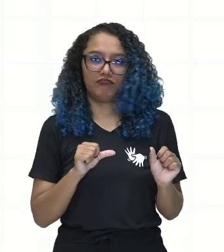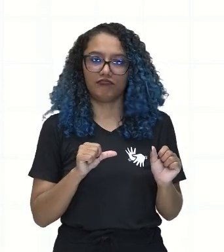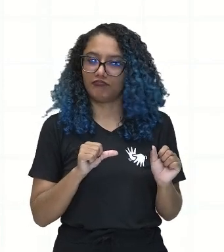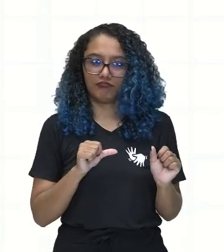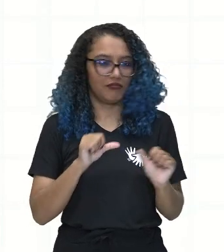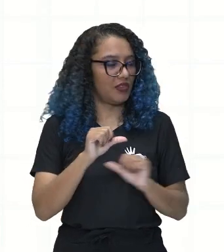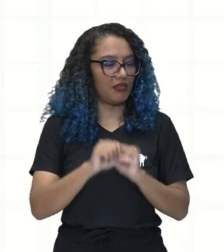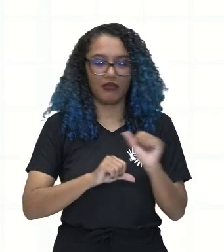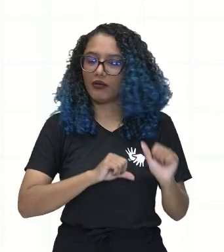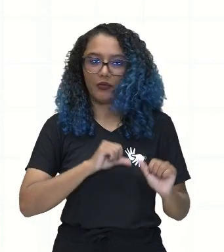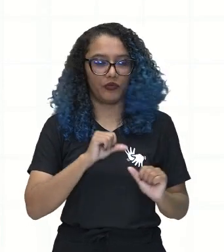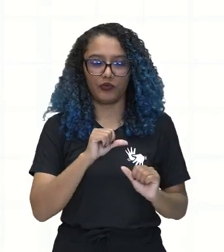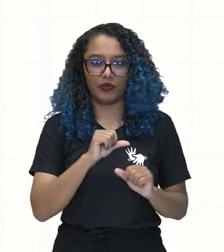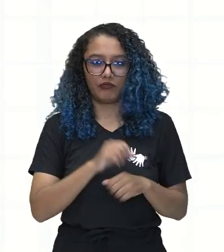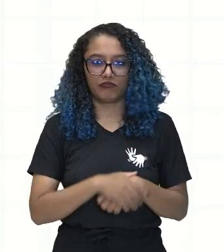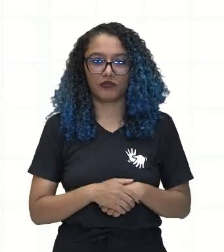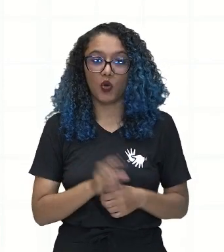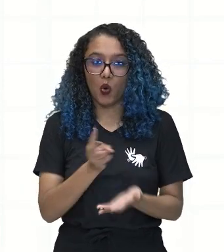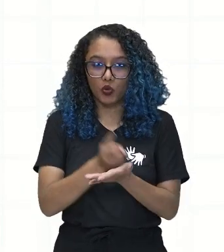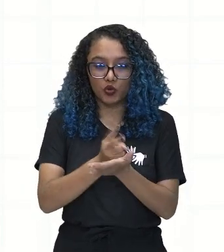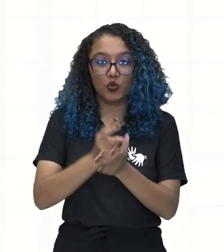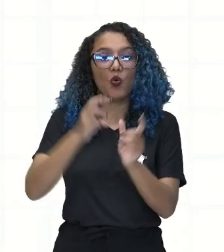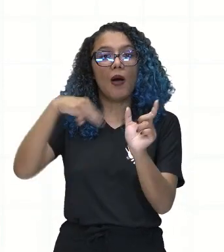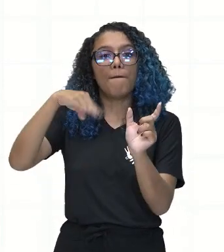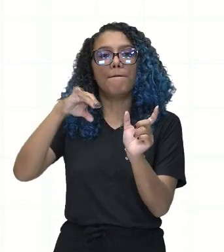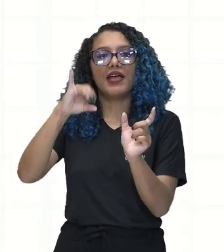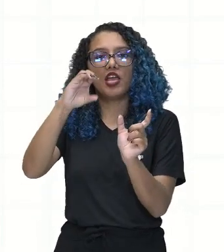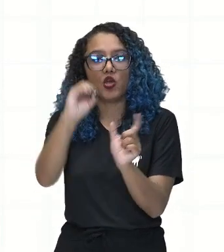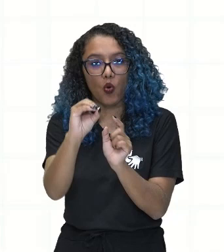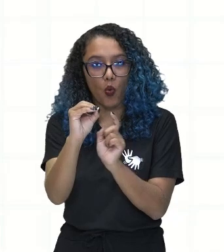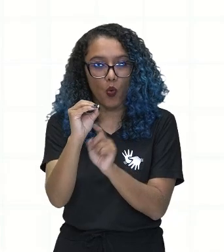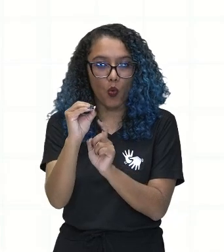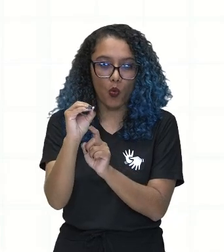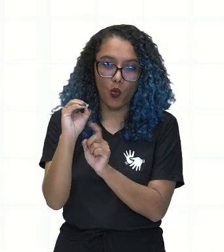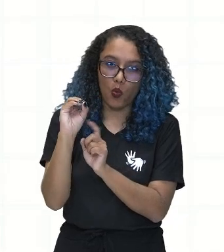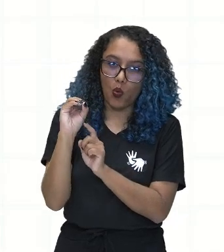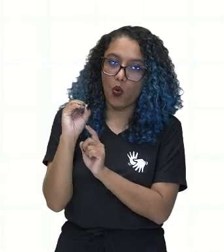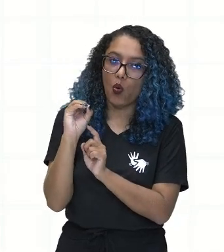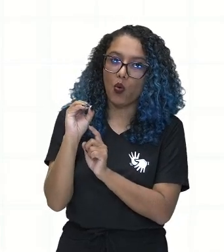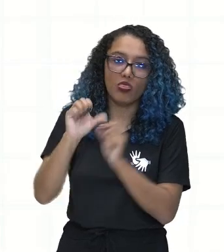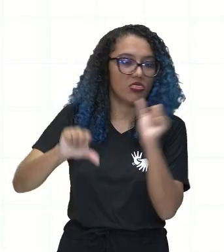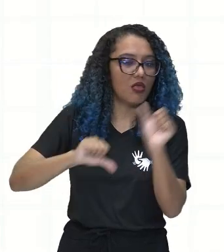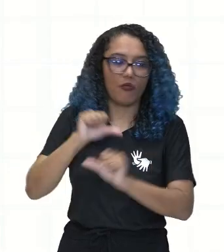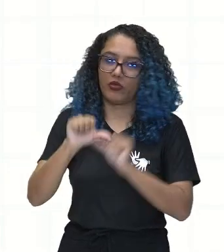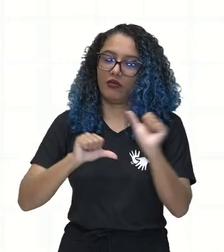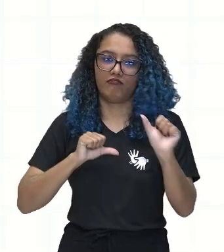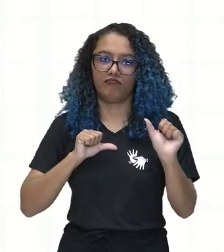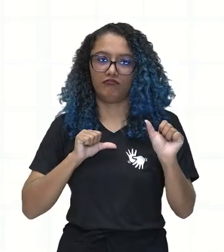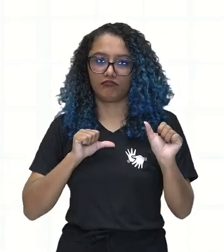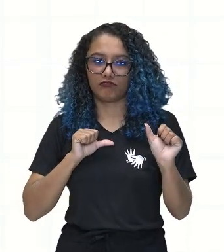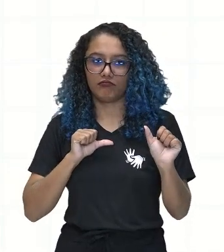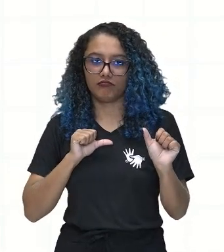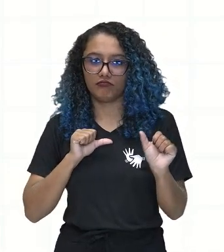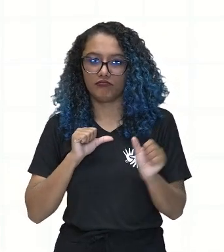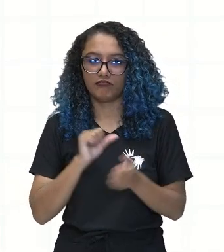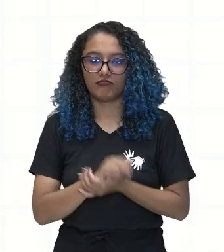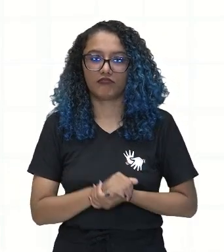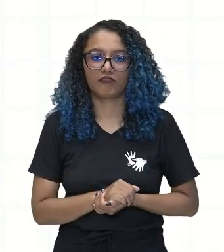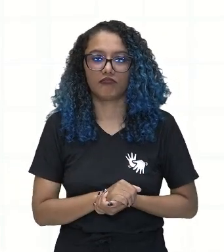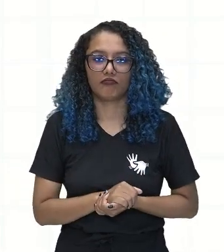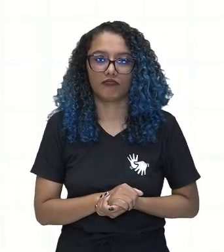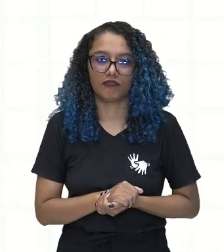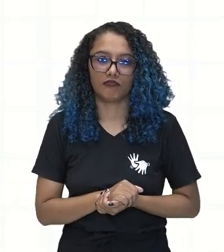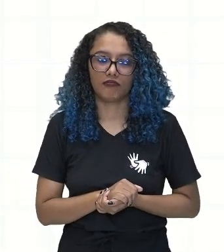não modifica nunca, é meio. Se ele for advérbio, é meio, ele não vai modificar, ok? Ele é invariável.